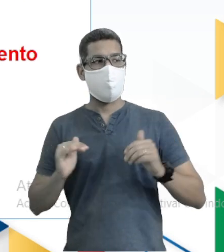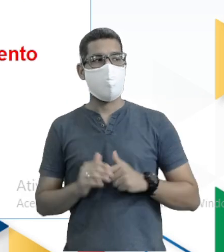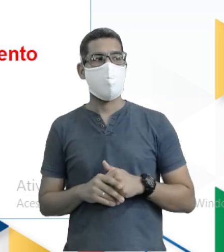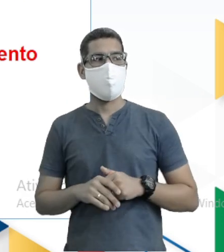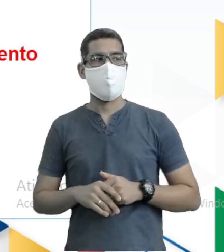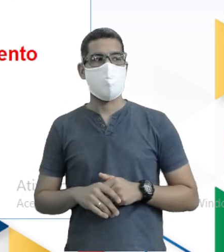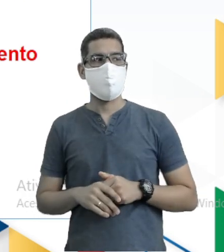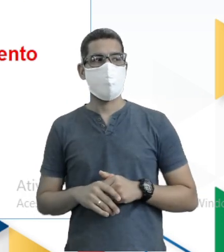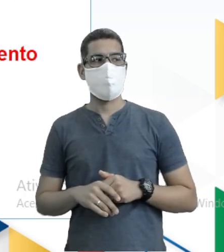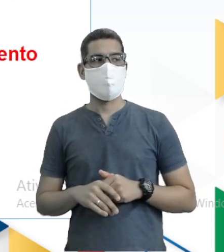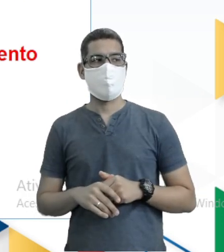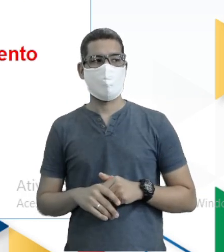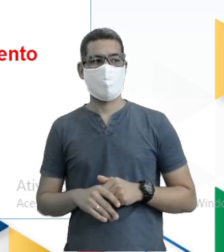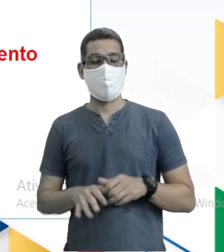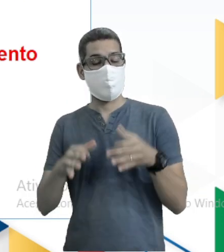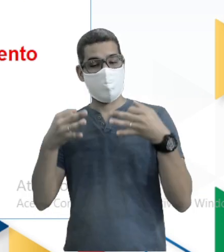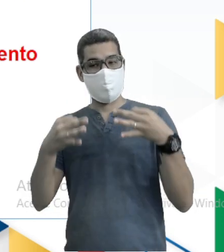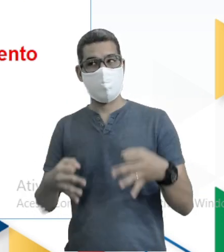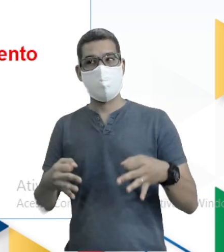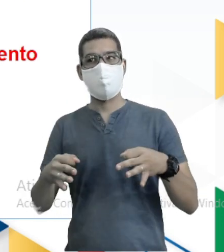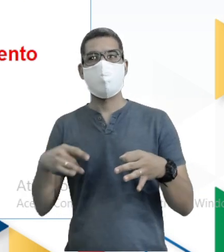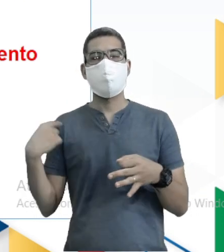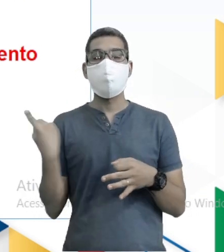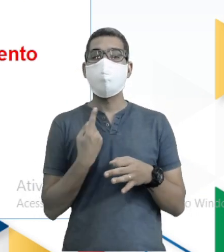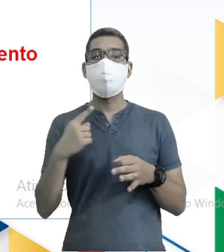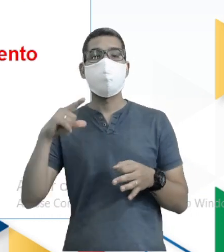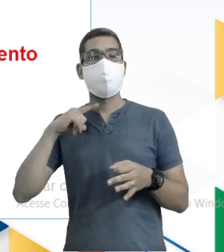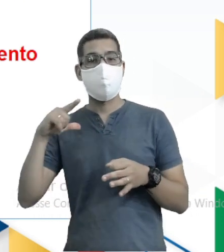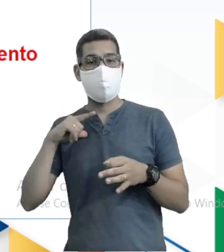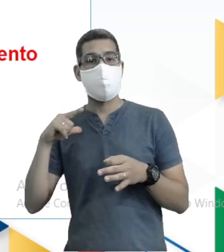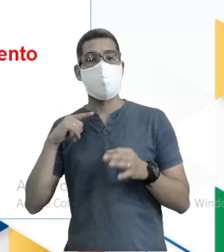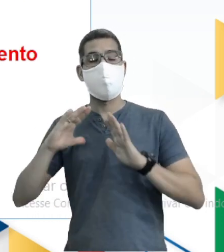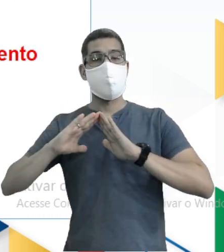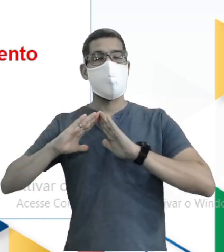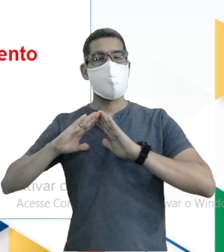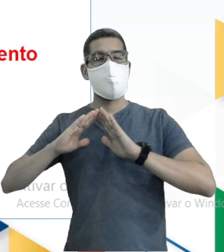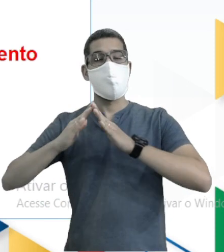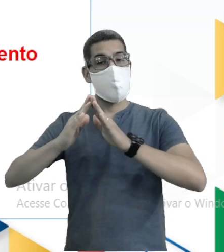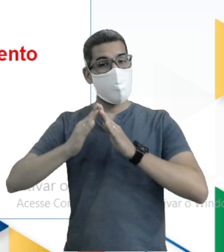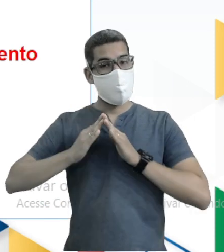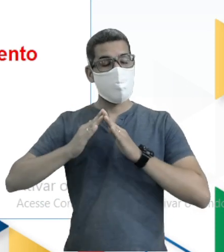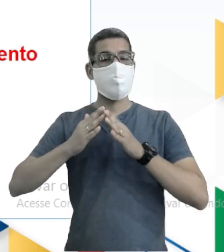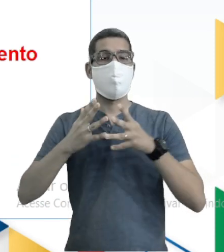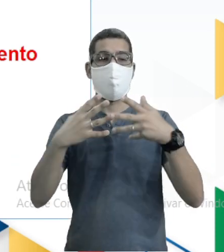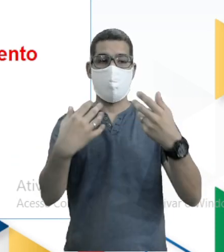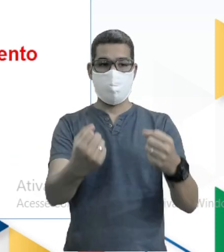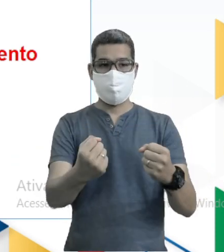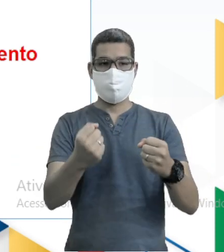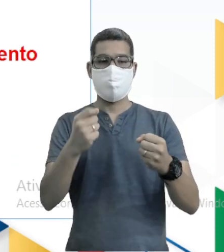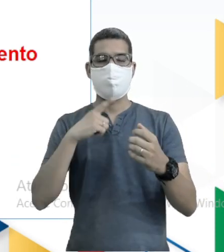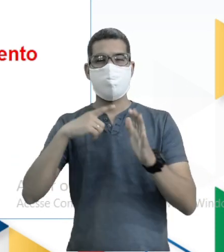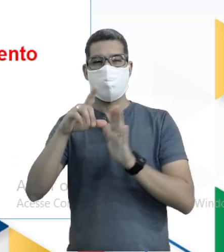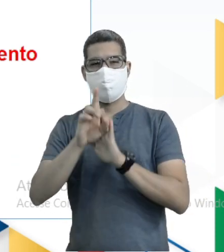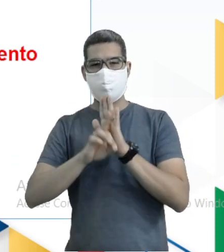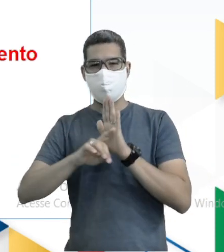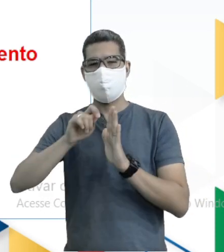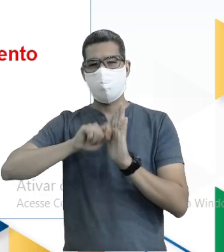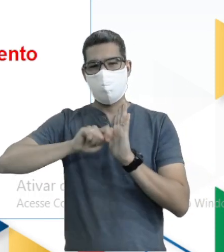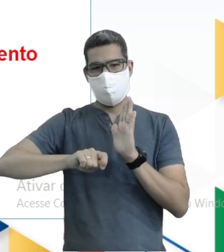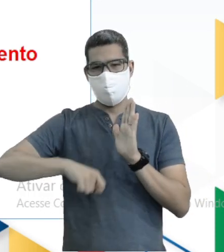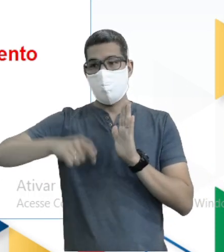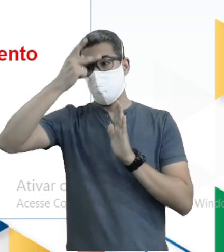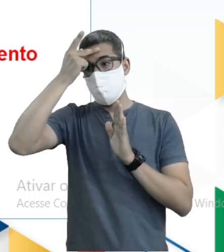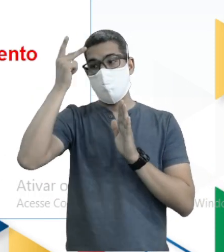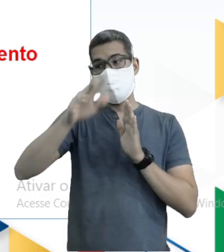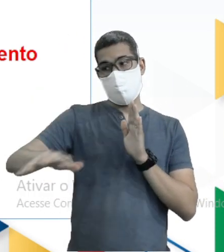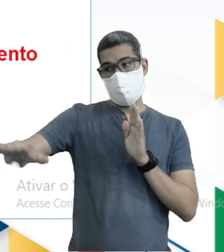certeza de sermos, termos nosso pleito atendido, encaminhamos este documento assinado por